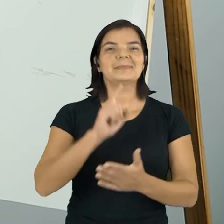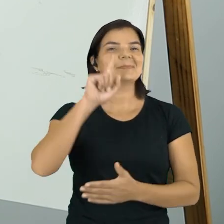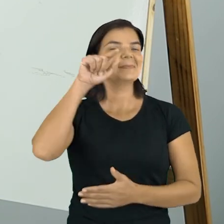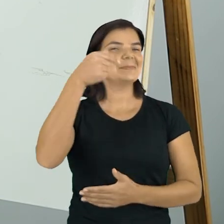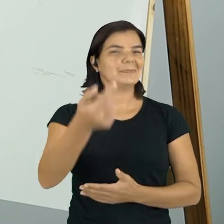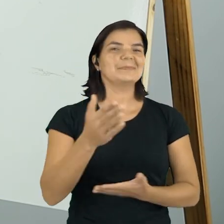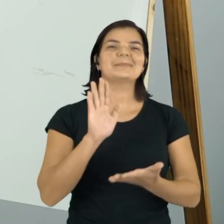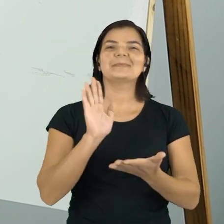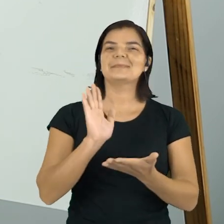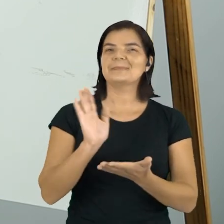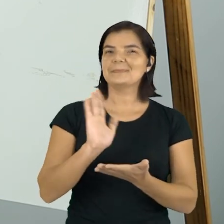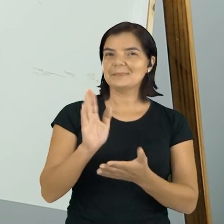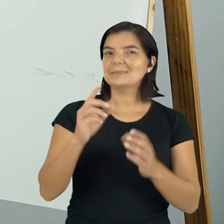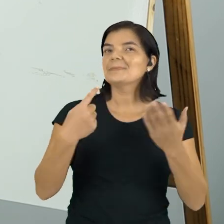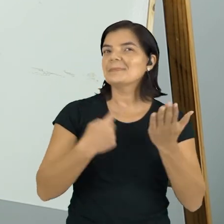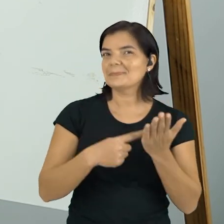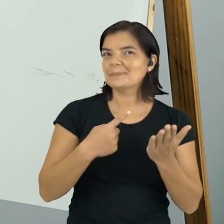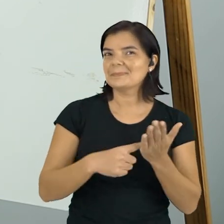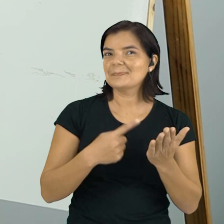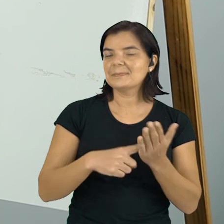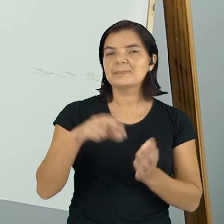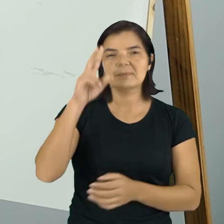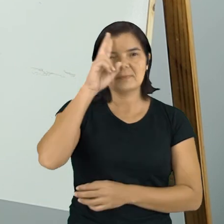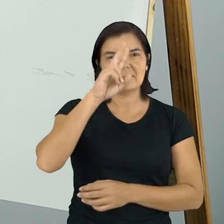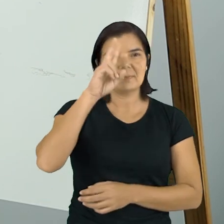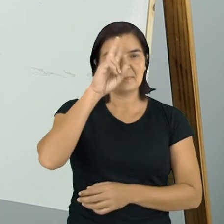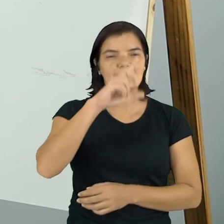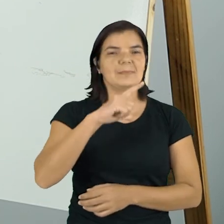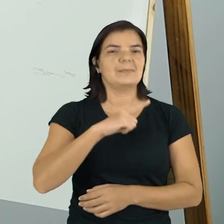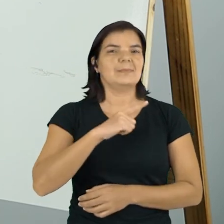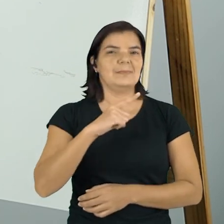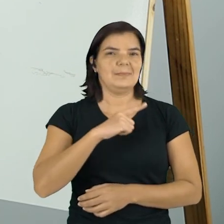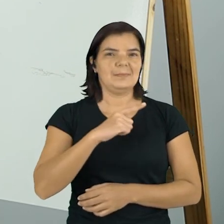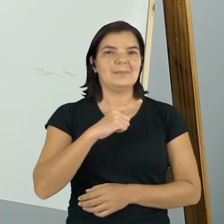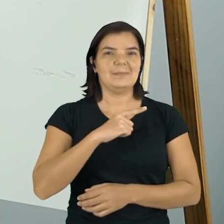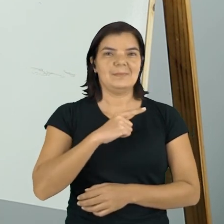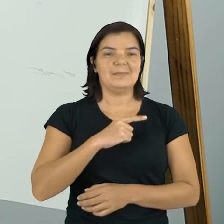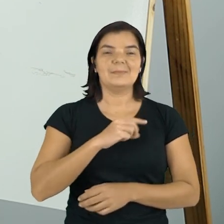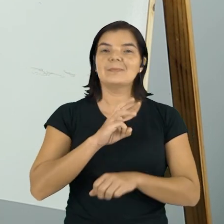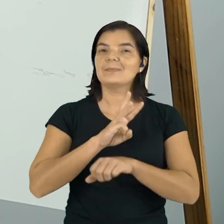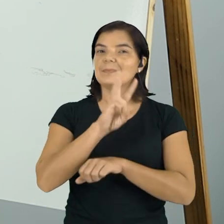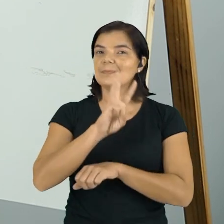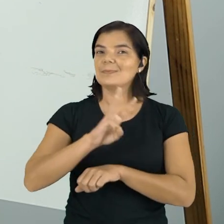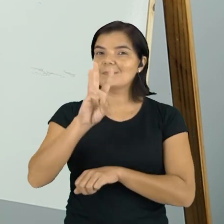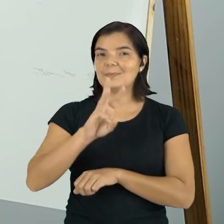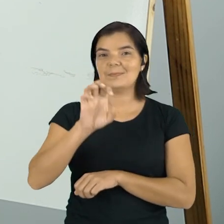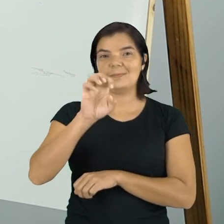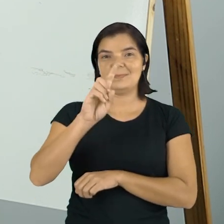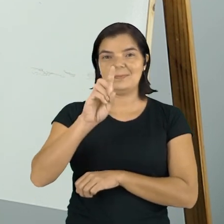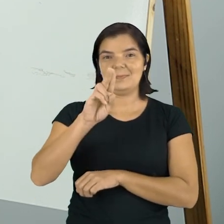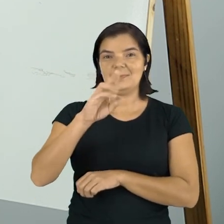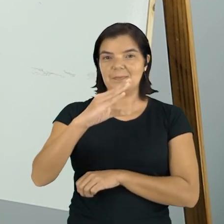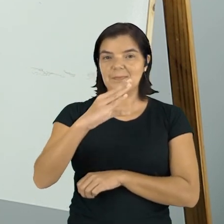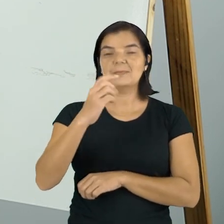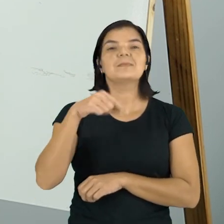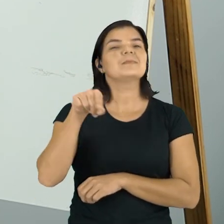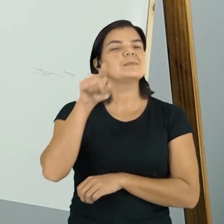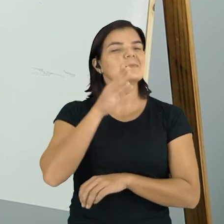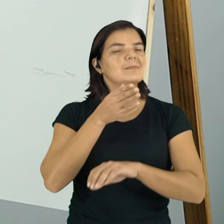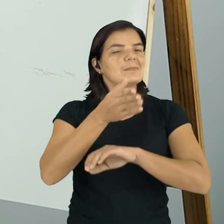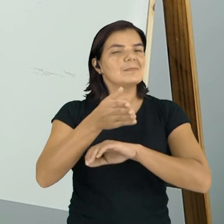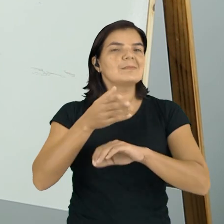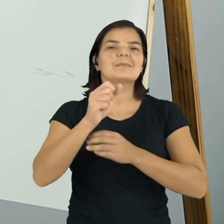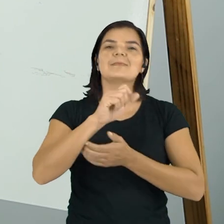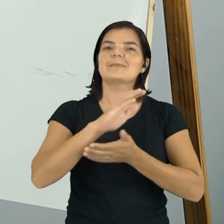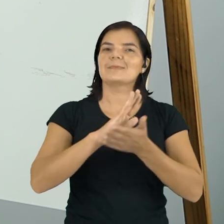vejo na próxima aula, combinado? Lembre que nós temos a nossa plataforma Eduque e você lá vai